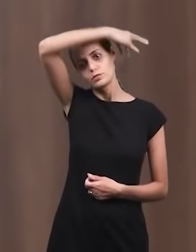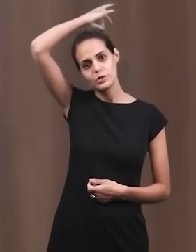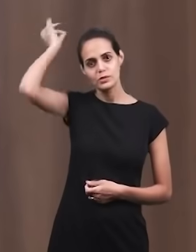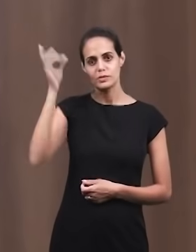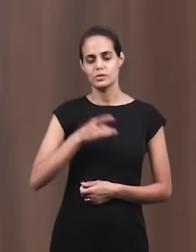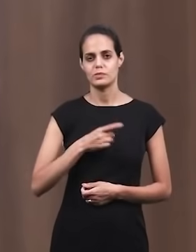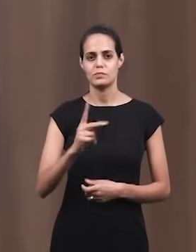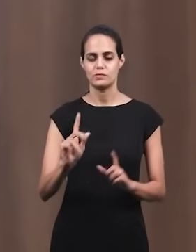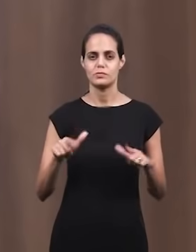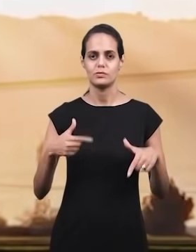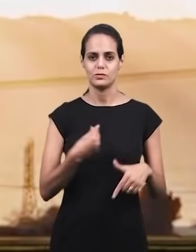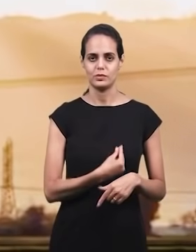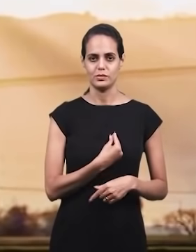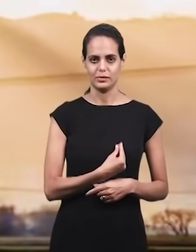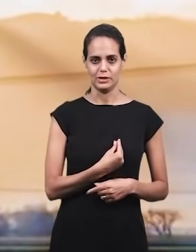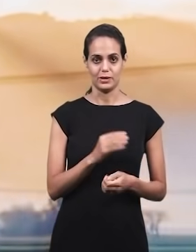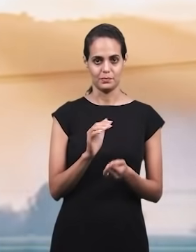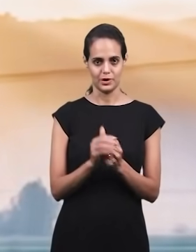a agir na sua vida.